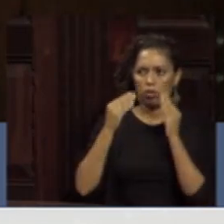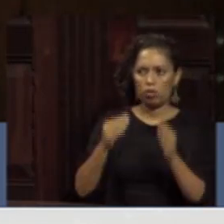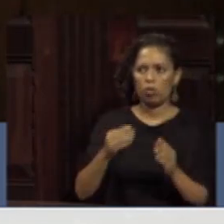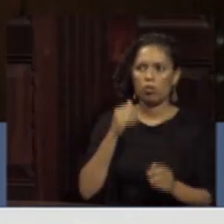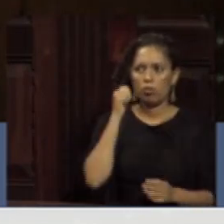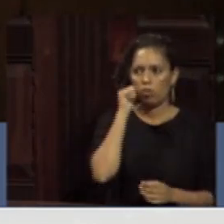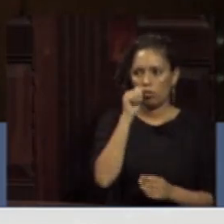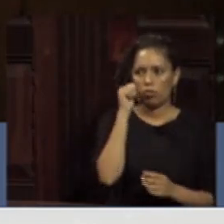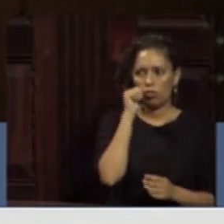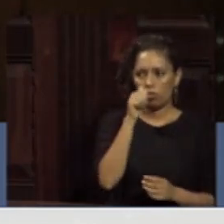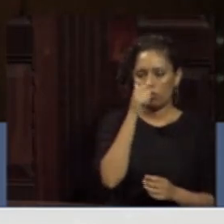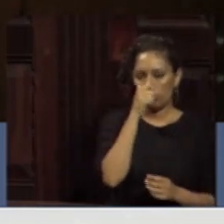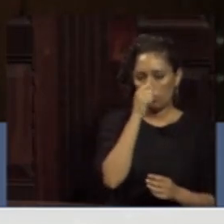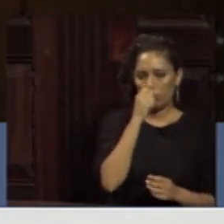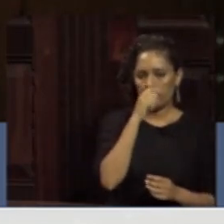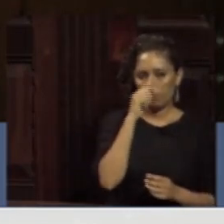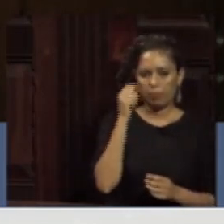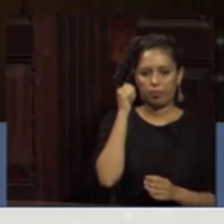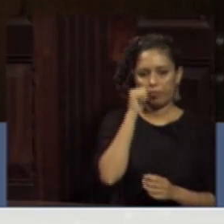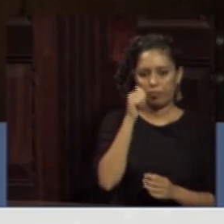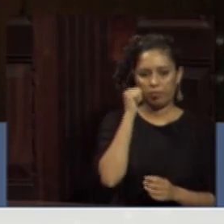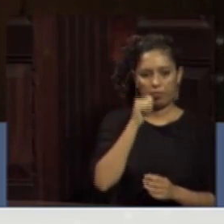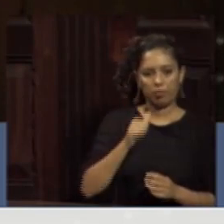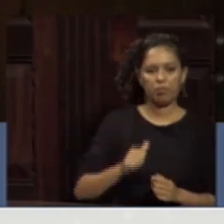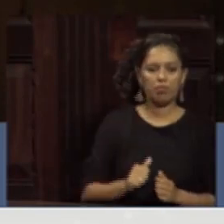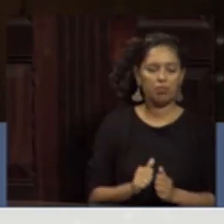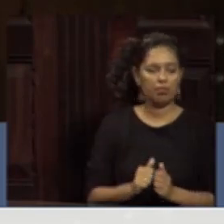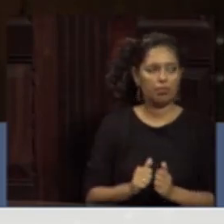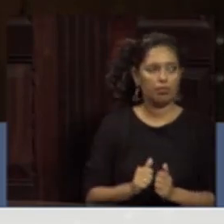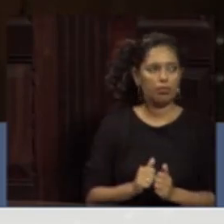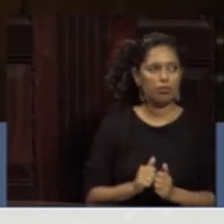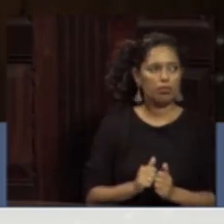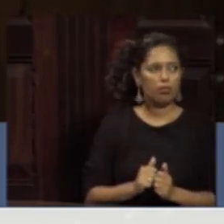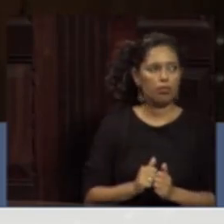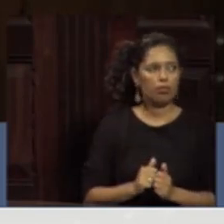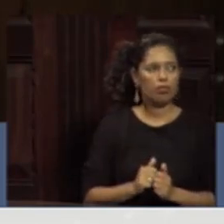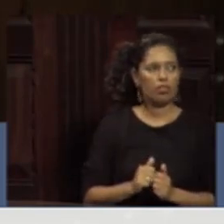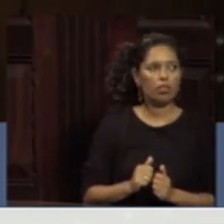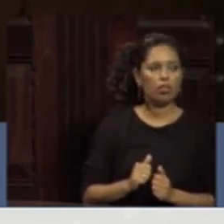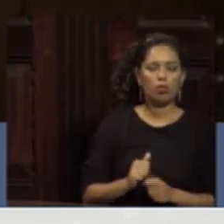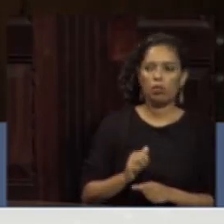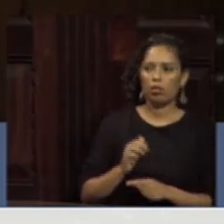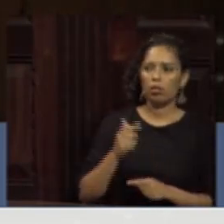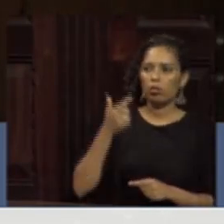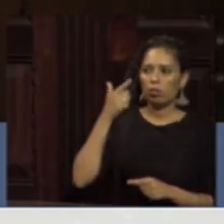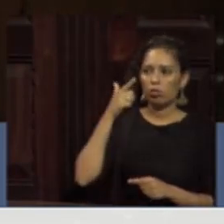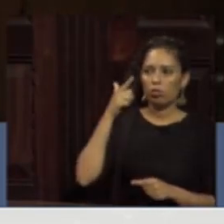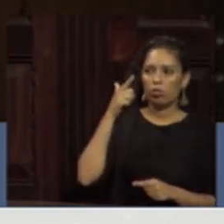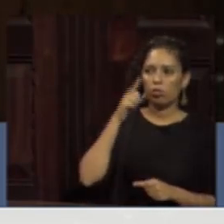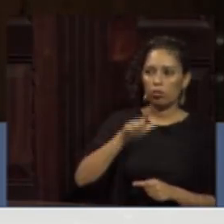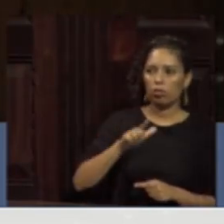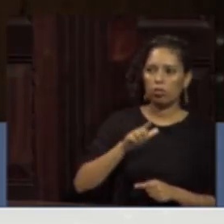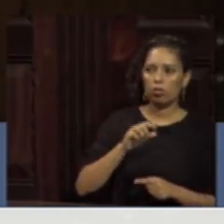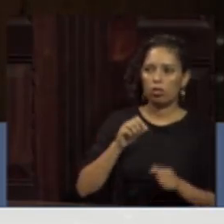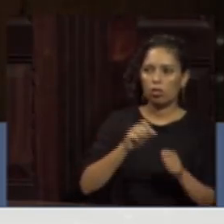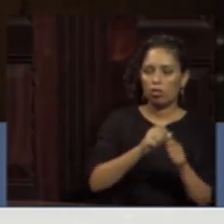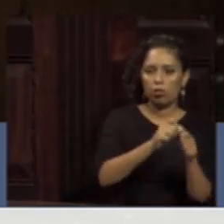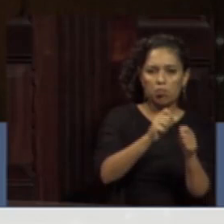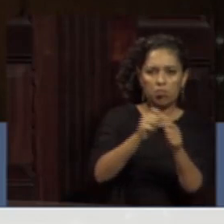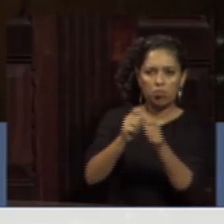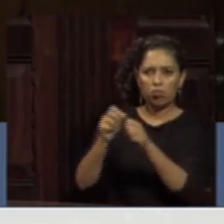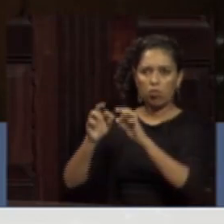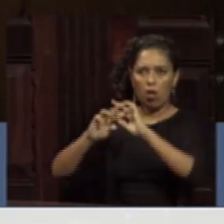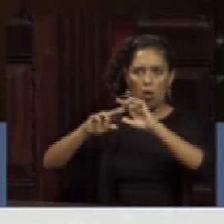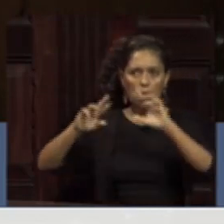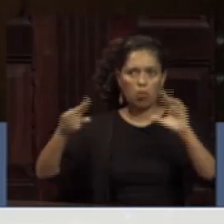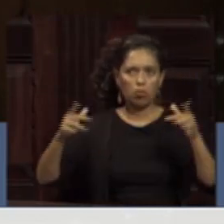acolhimento da população LGBT em situação de privação de liberdade no sistema penitenciário, nele a veto, por exemplo, da revista íntima